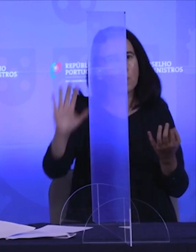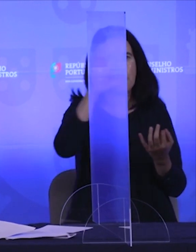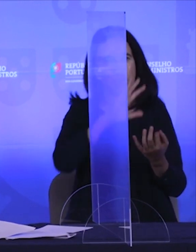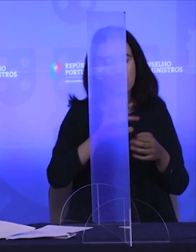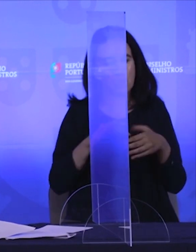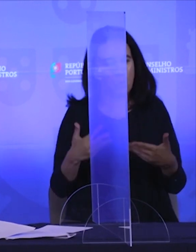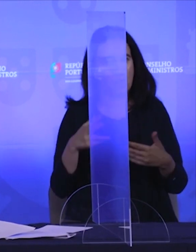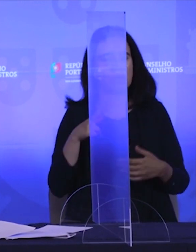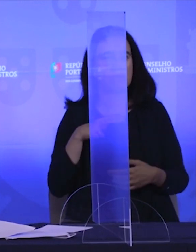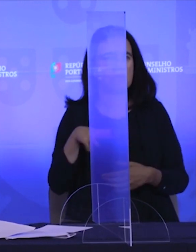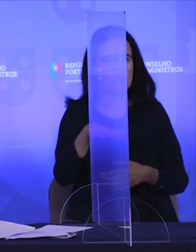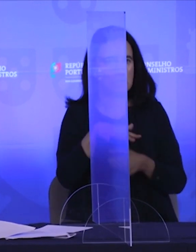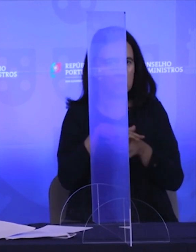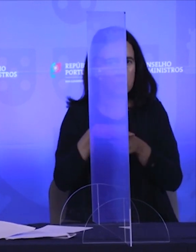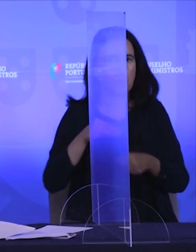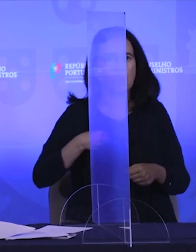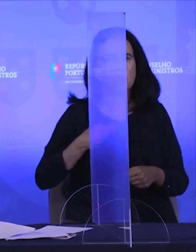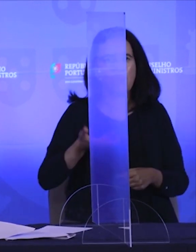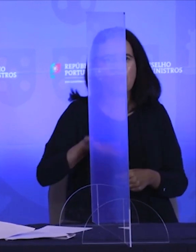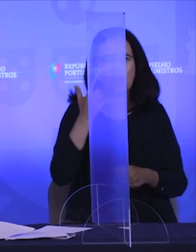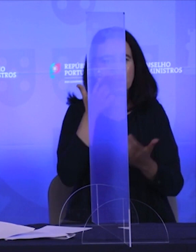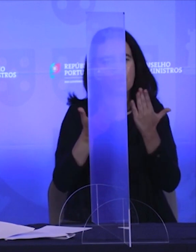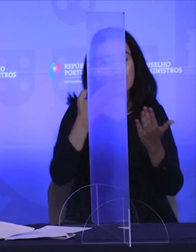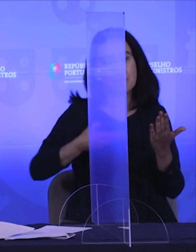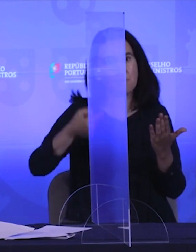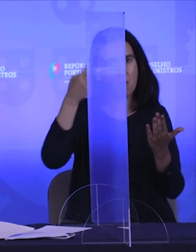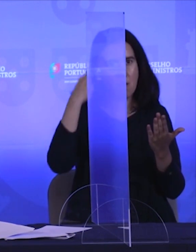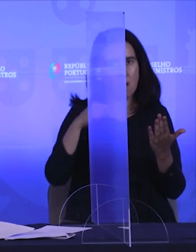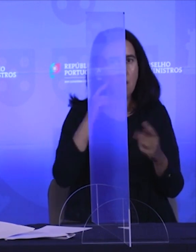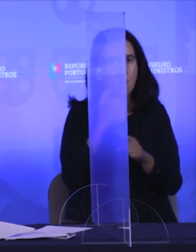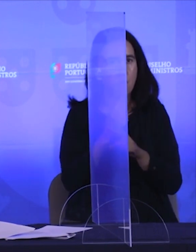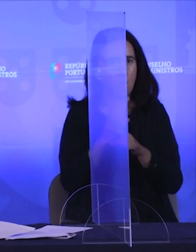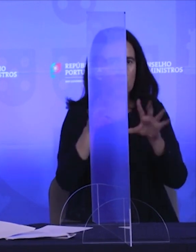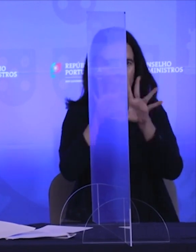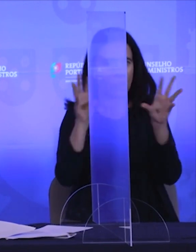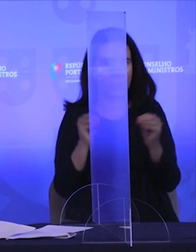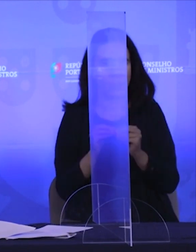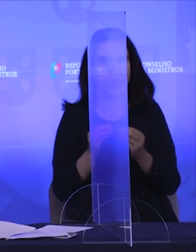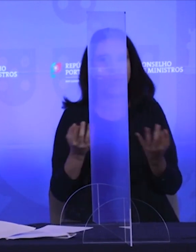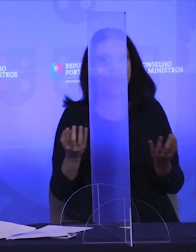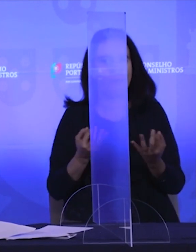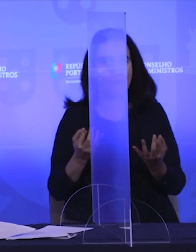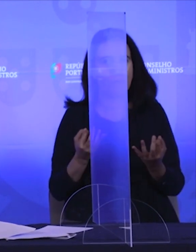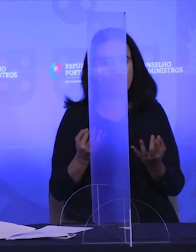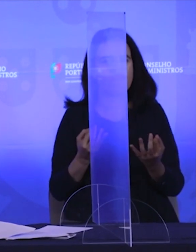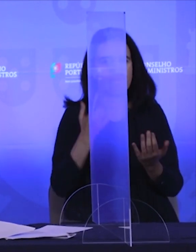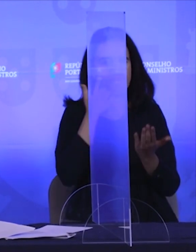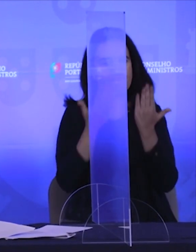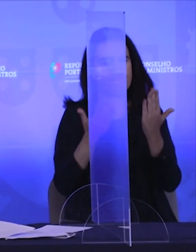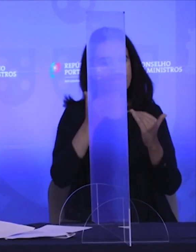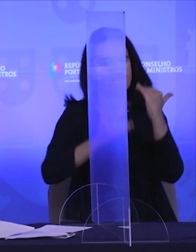numa situação mais preocupante do que estava há uma semana, como um todo, com as